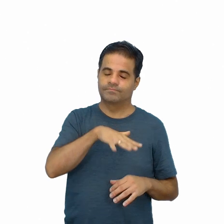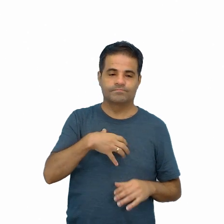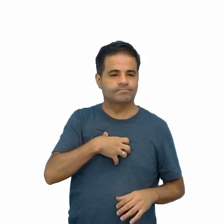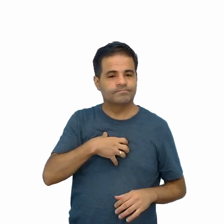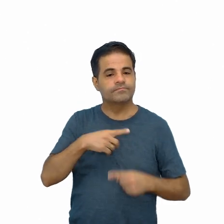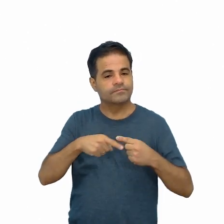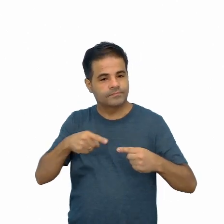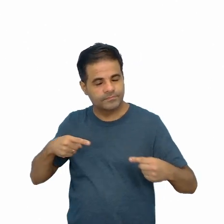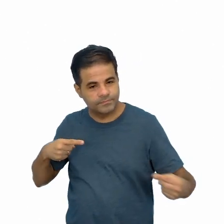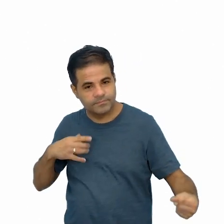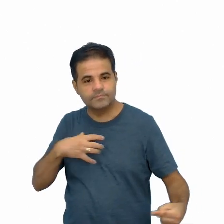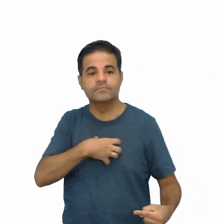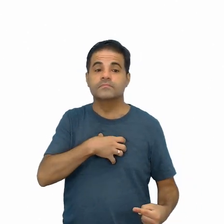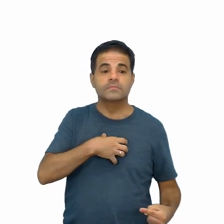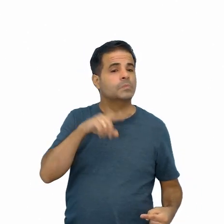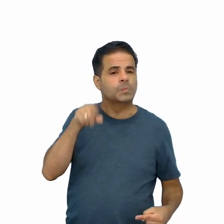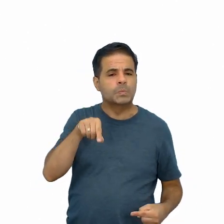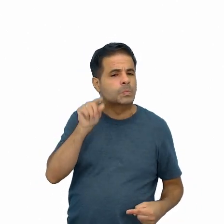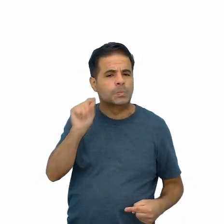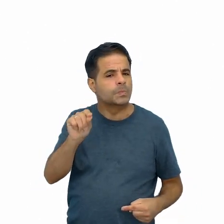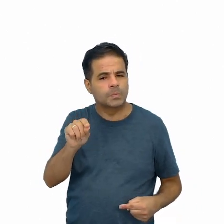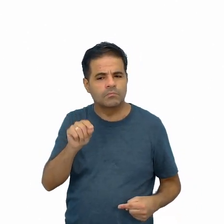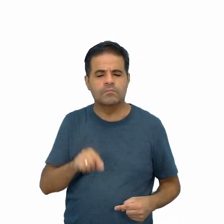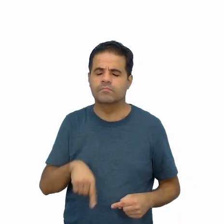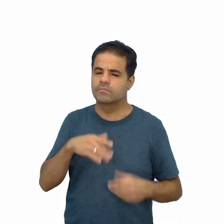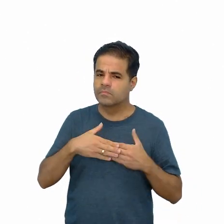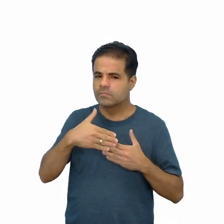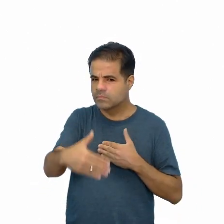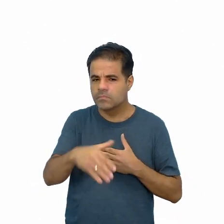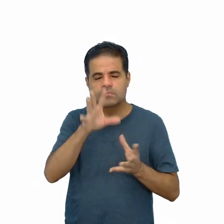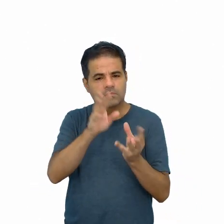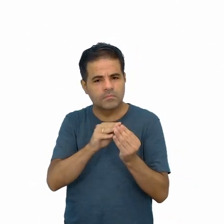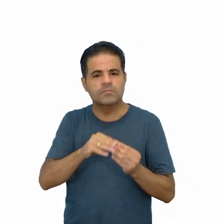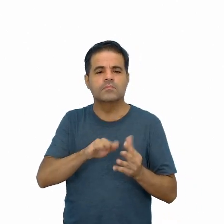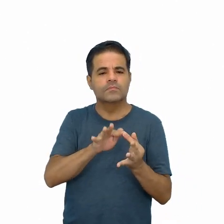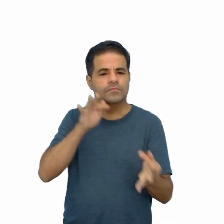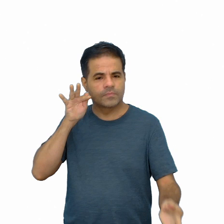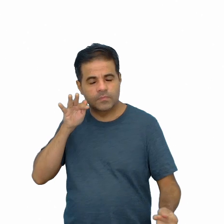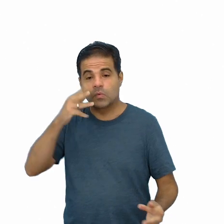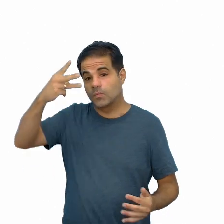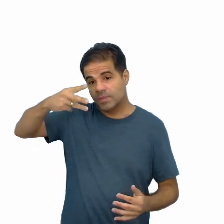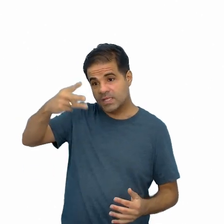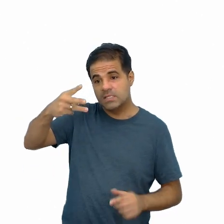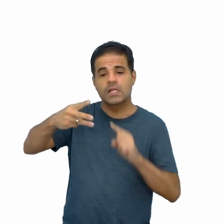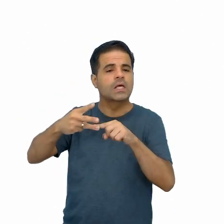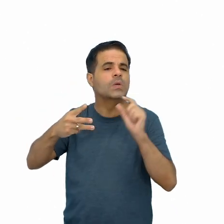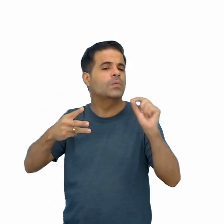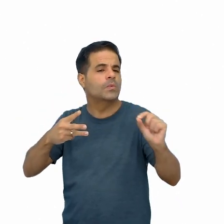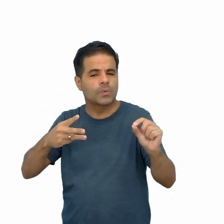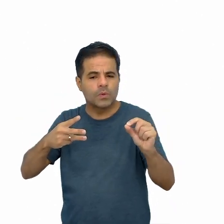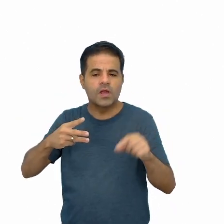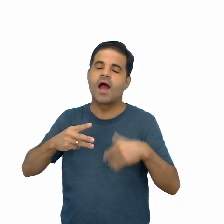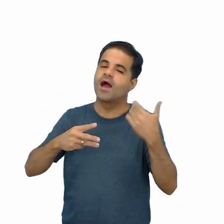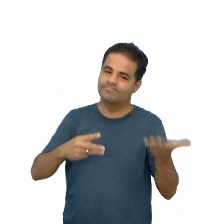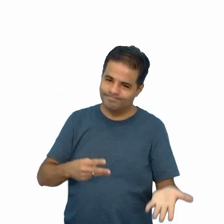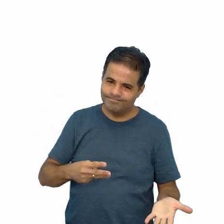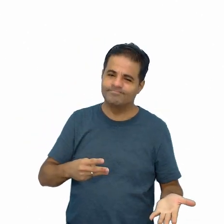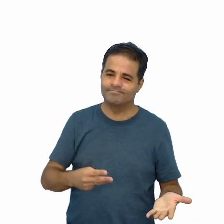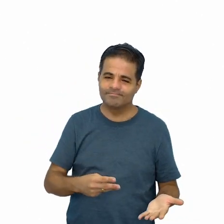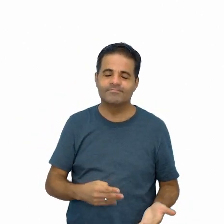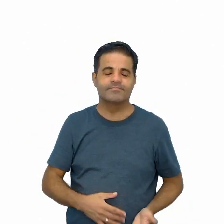espiral, do currículo em espiral, para a disciplina de Física. O terceiro momento seriam, né,